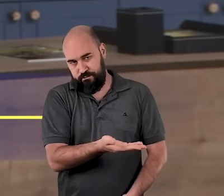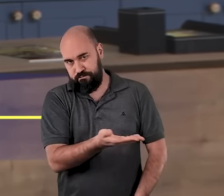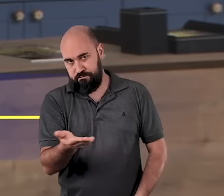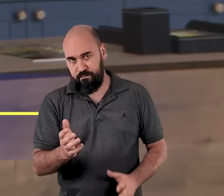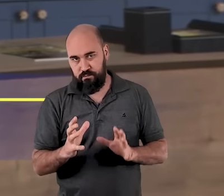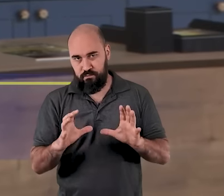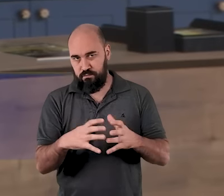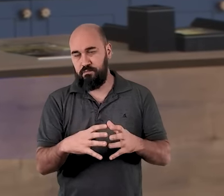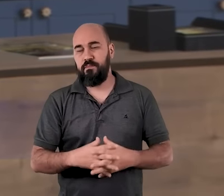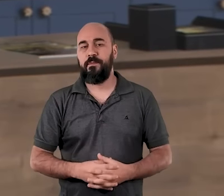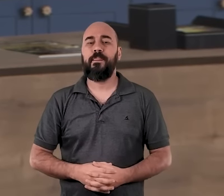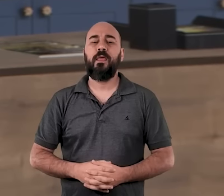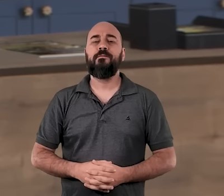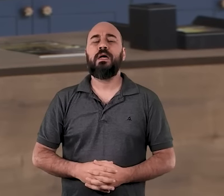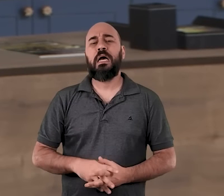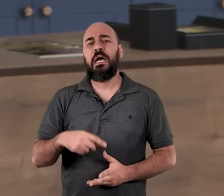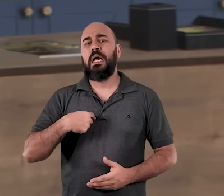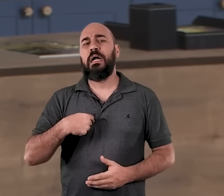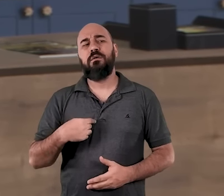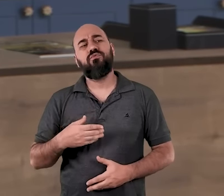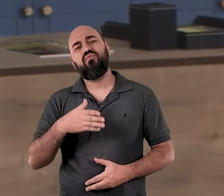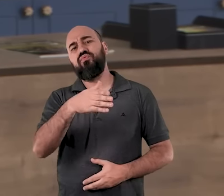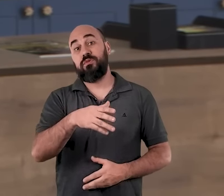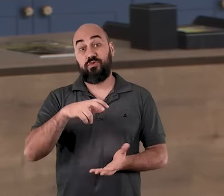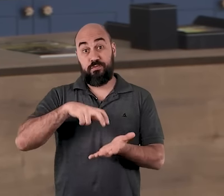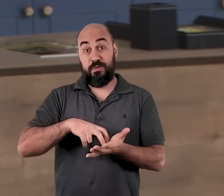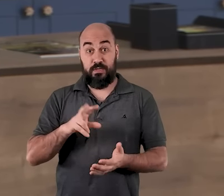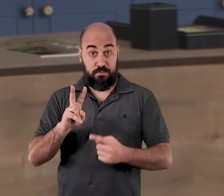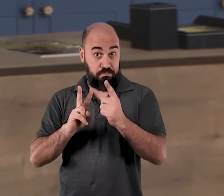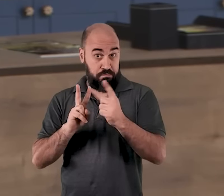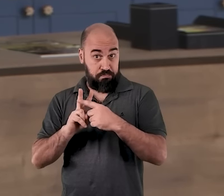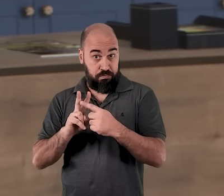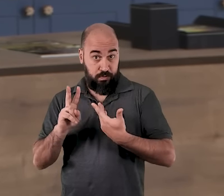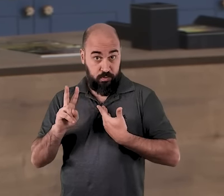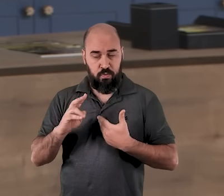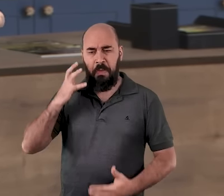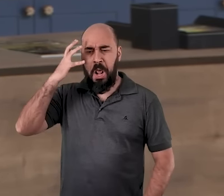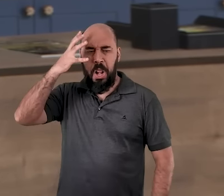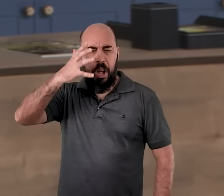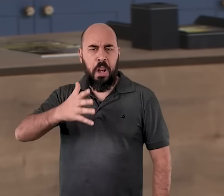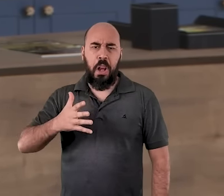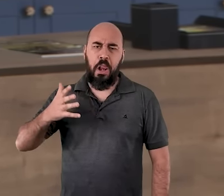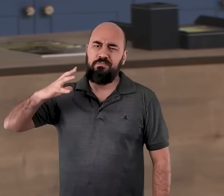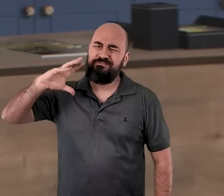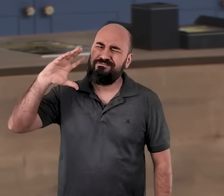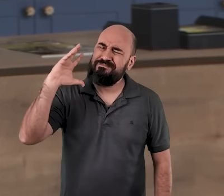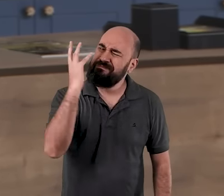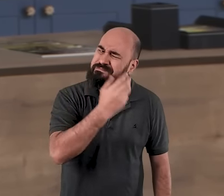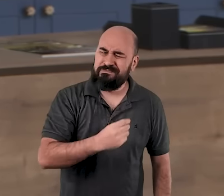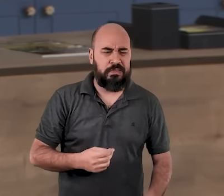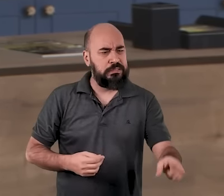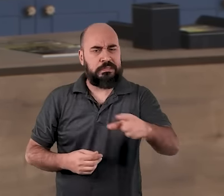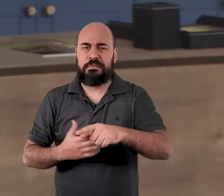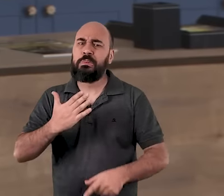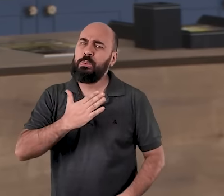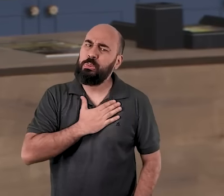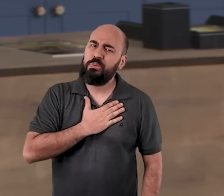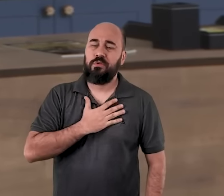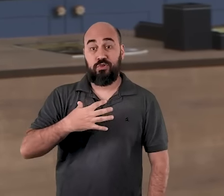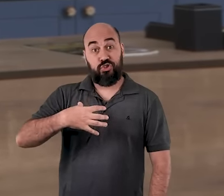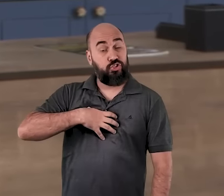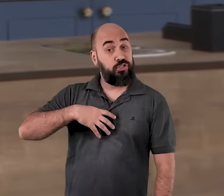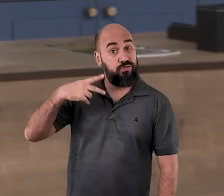eu me lembro que no sábado de manhã o pastor Marcelo fez uma linda palestra lá para a juventude. Eles amaram o jeito